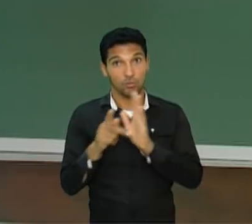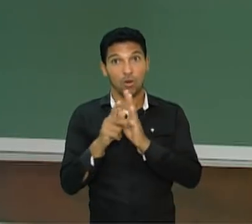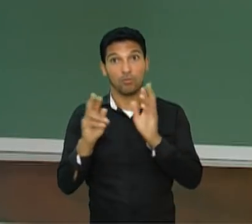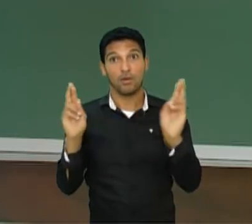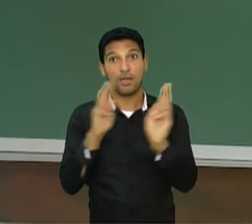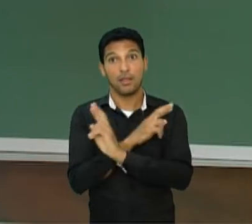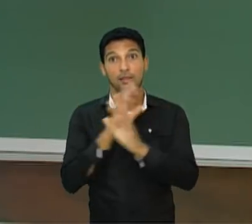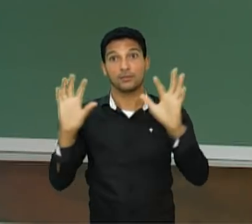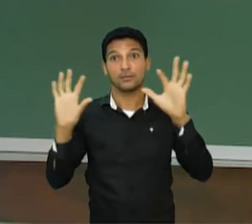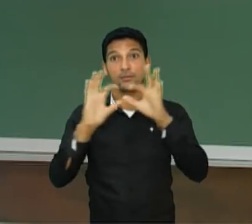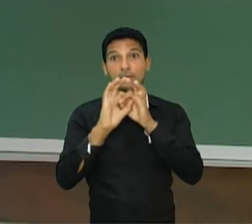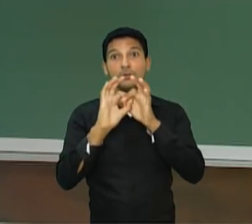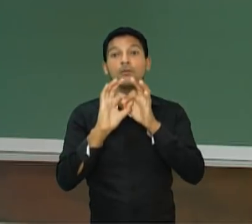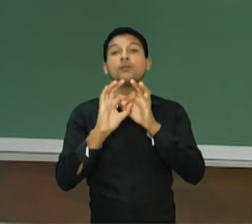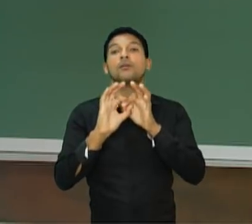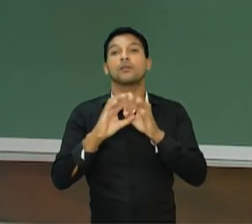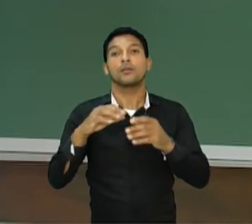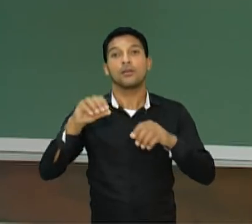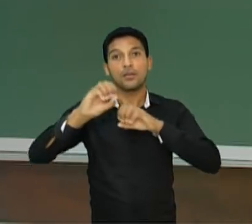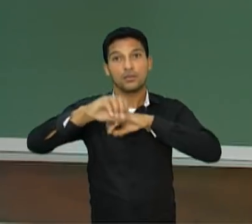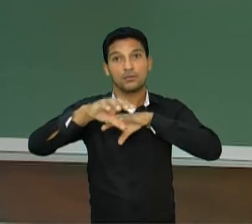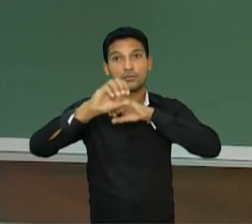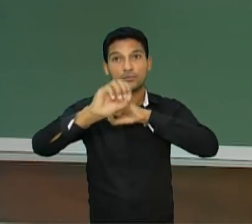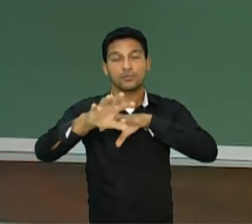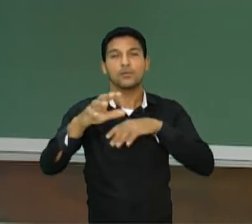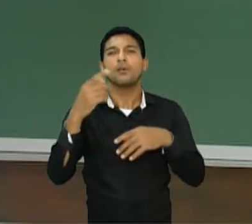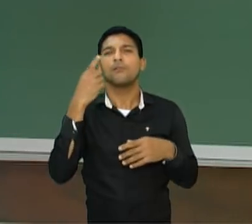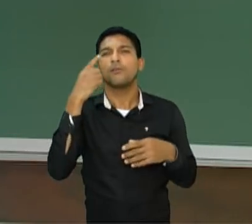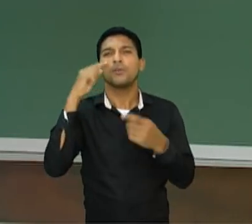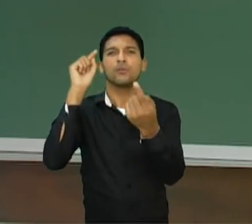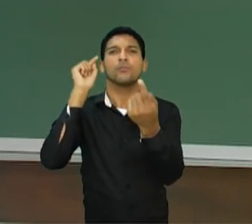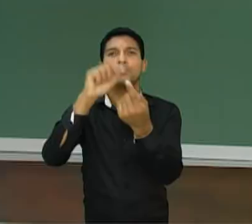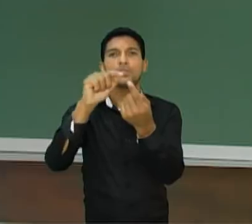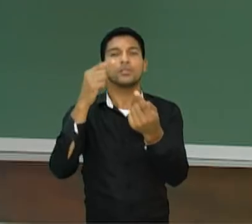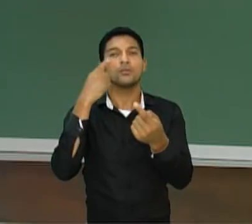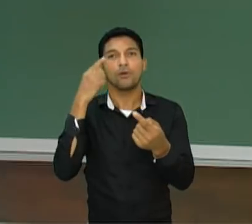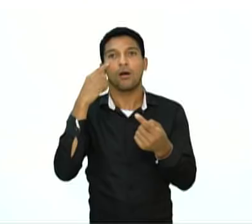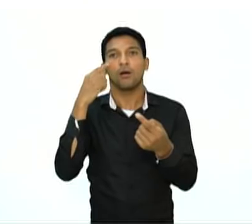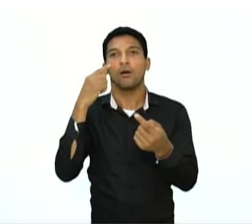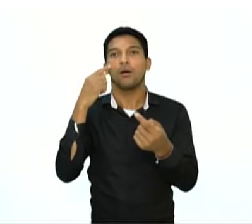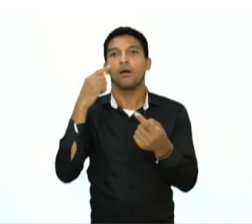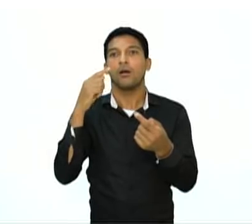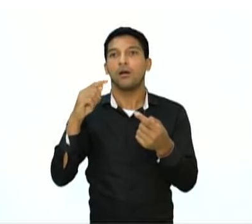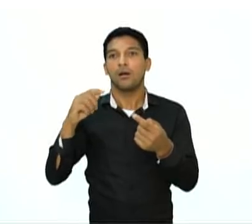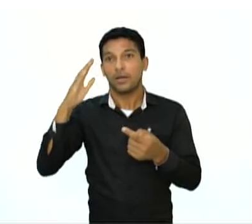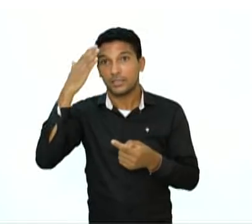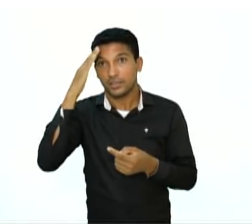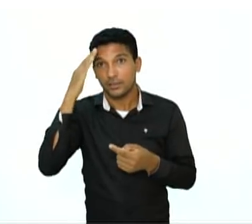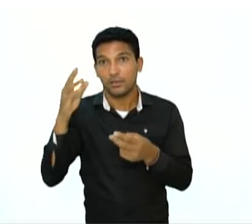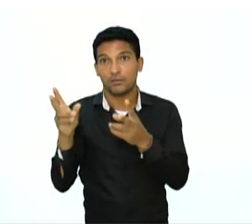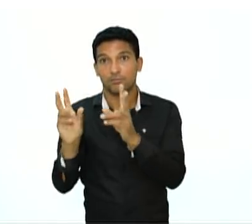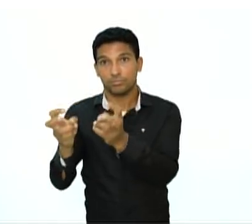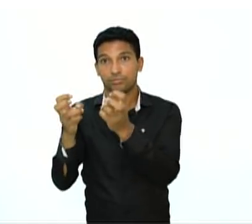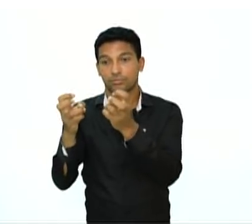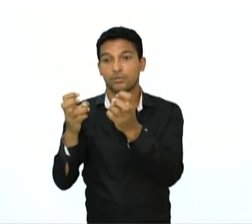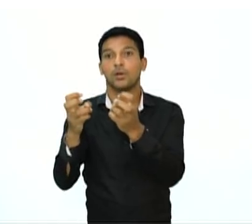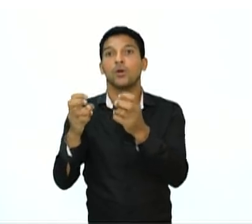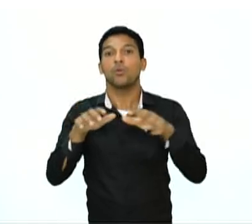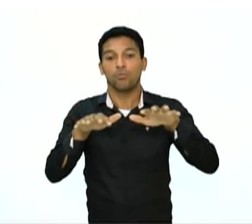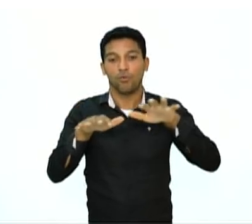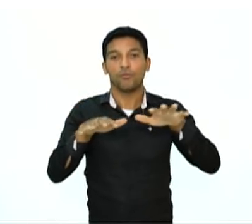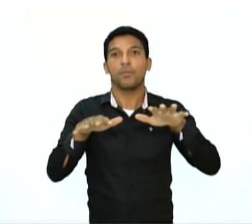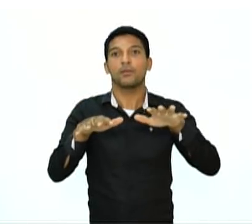acontece? Nós temos como objetivos, olha só, reconhecer o movimento abolicionista presente na cidade de